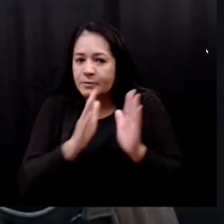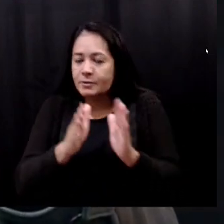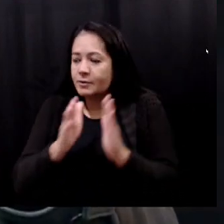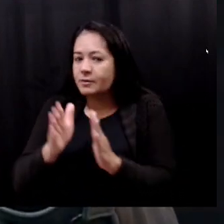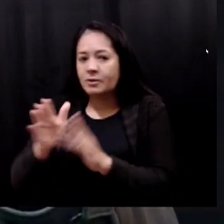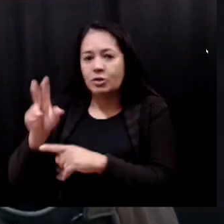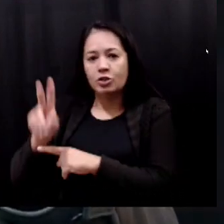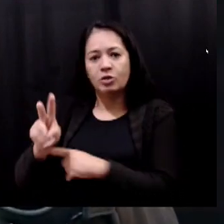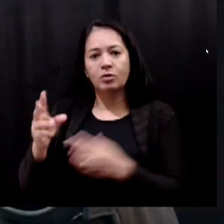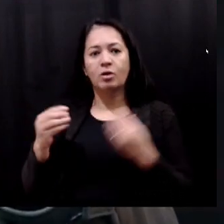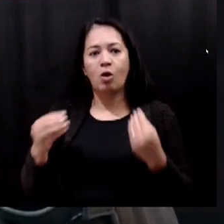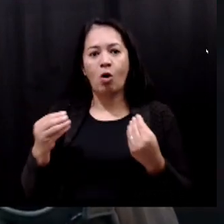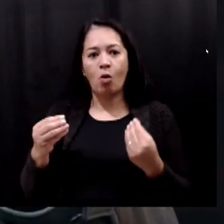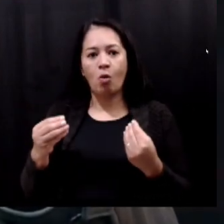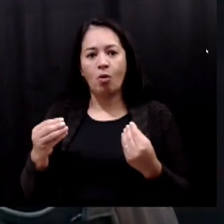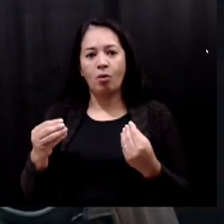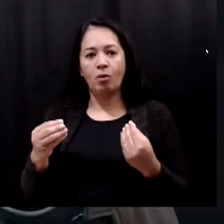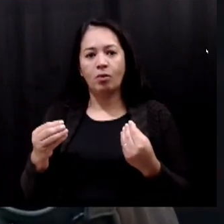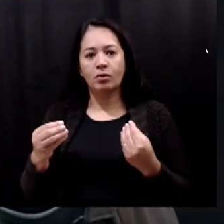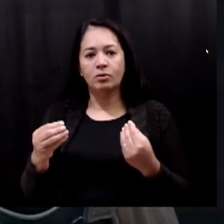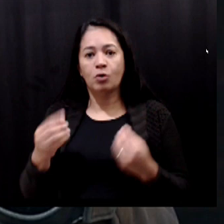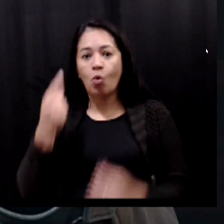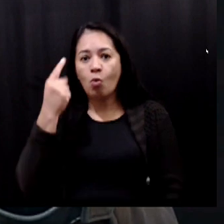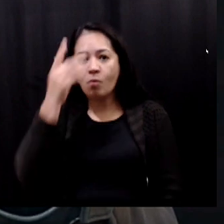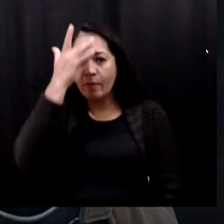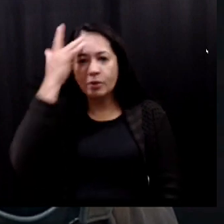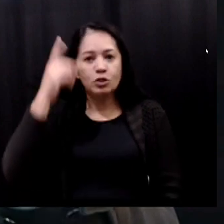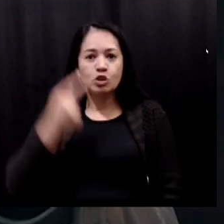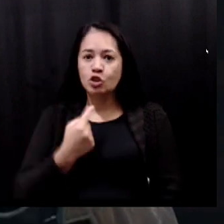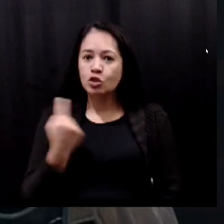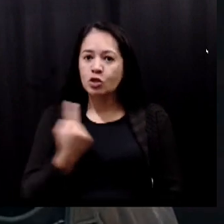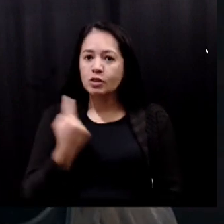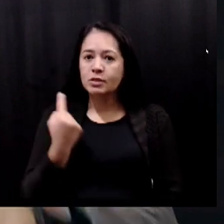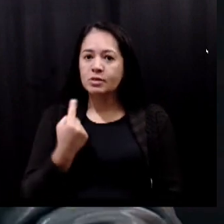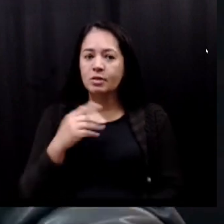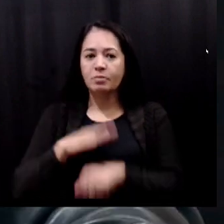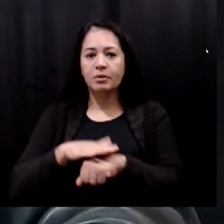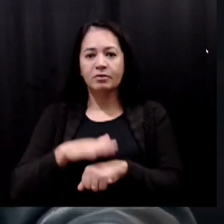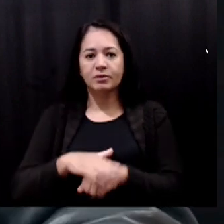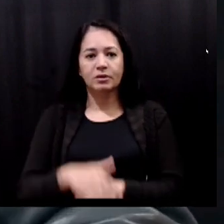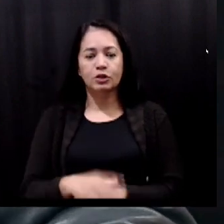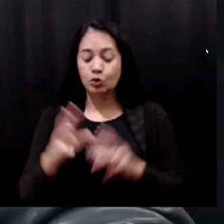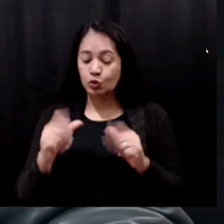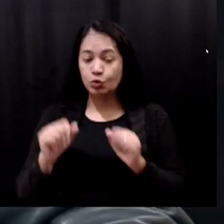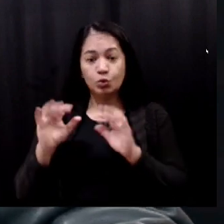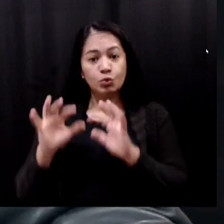né, que uma pessoa só executa, né? E tudo isso